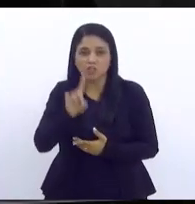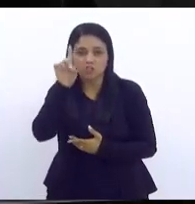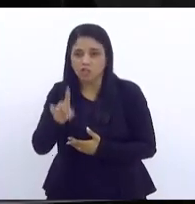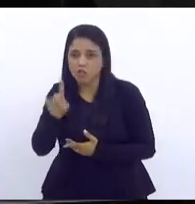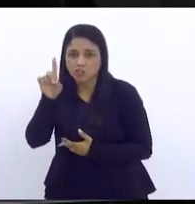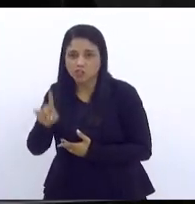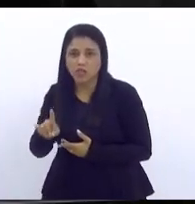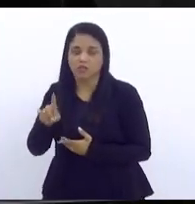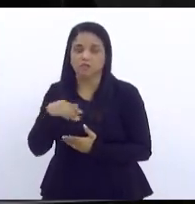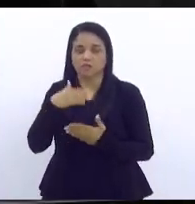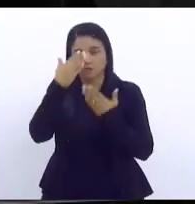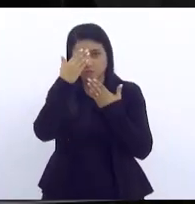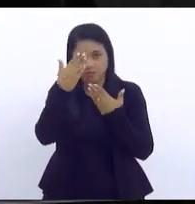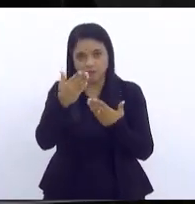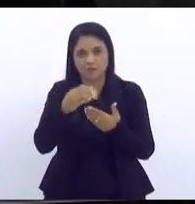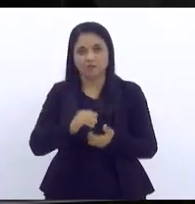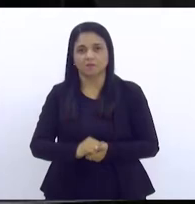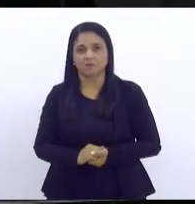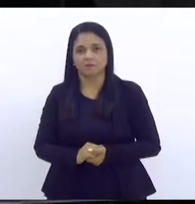nosso Muito